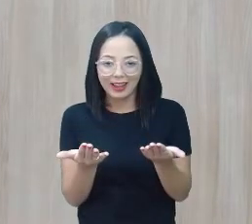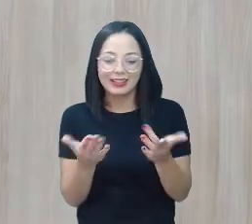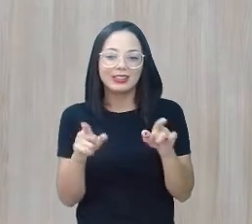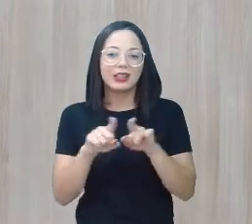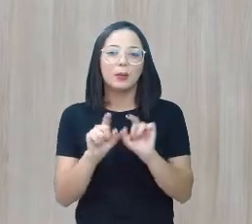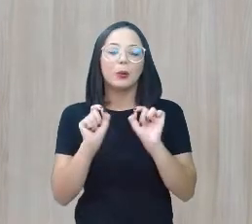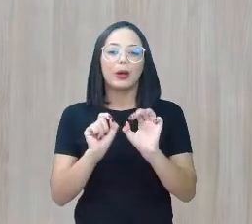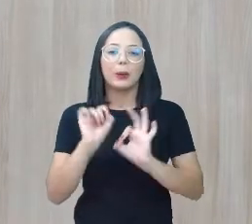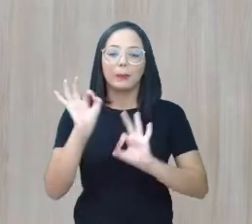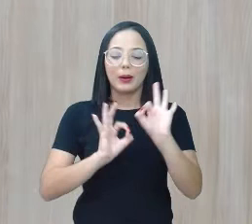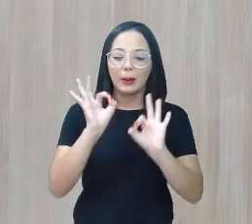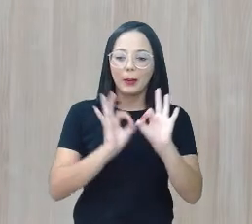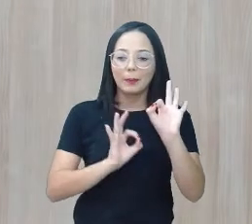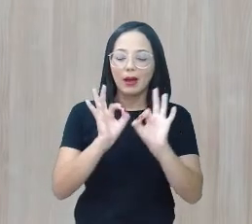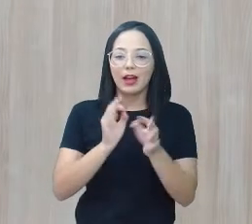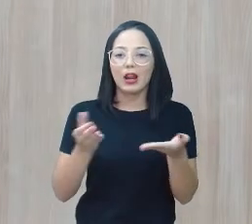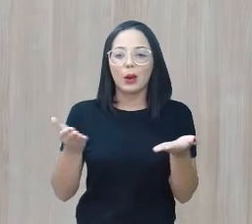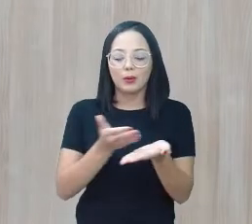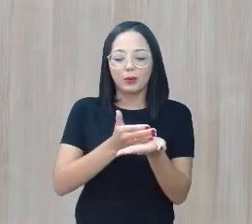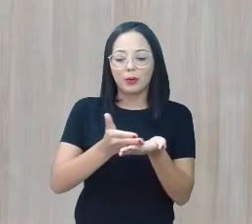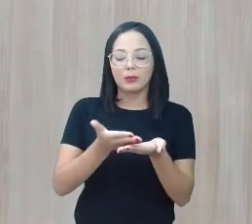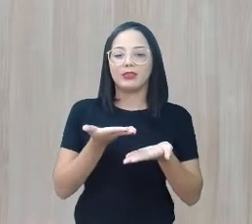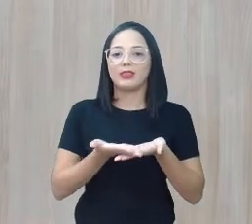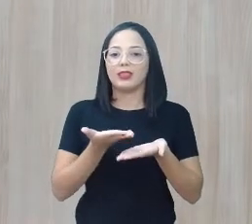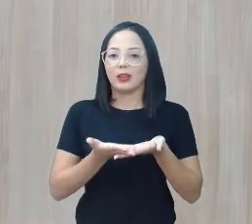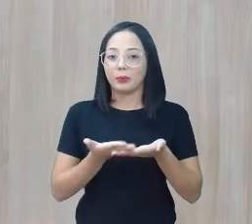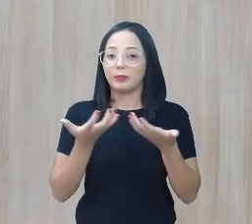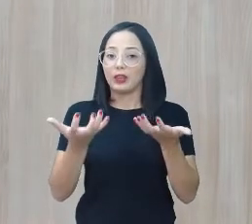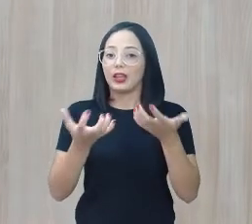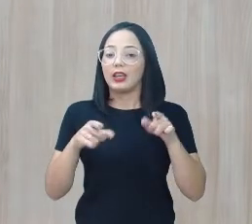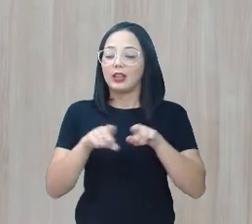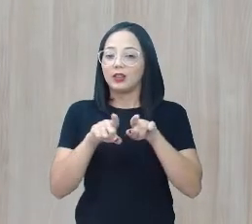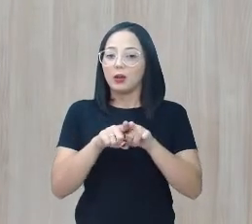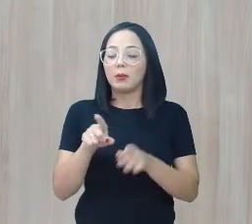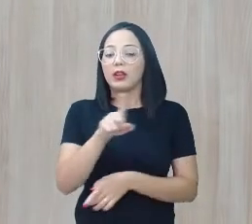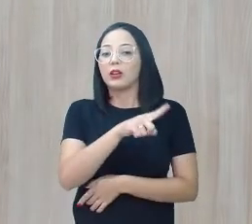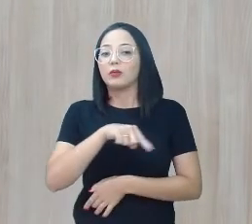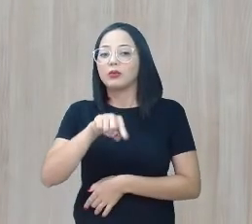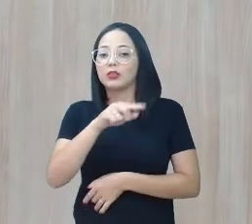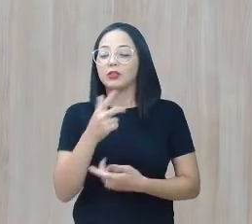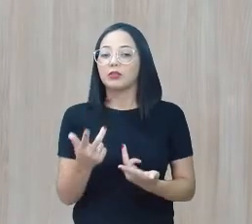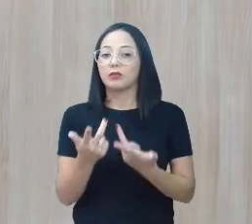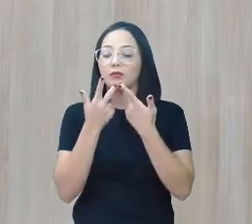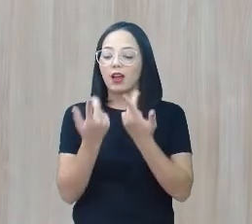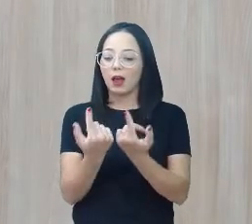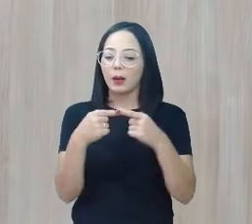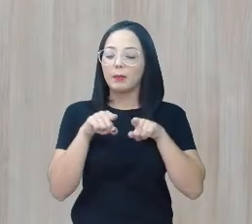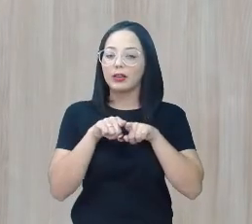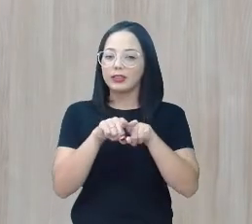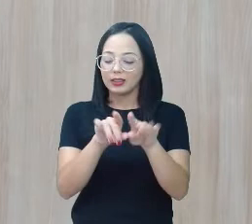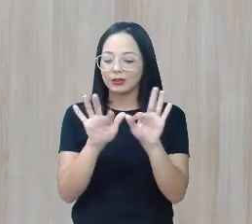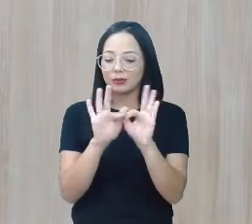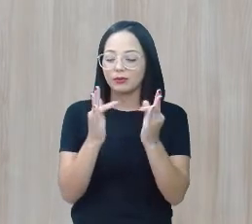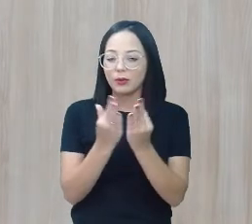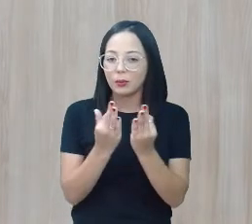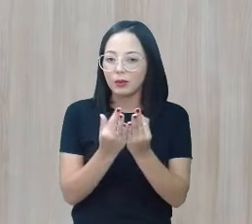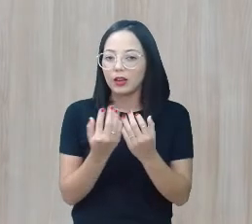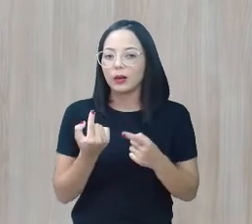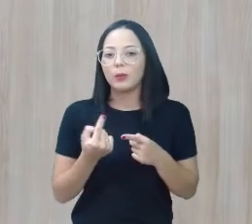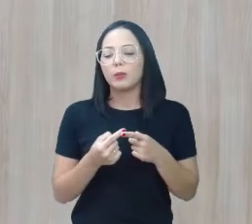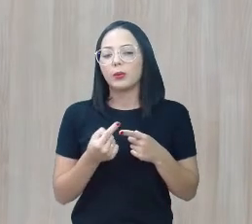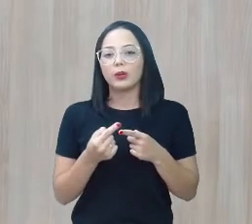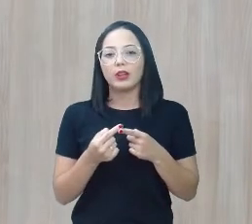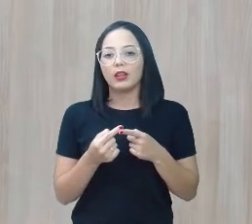Se preparar para este início de aula. Gostaria também de contar com a parceria da família,